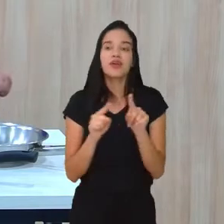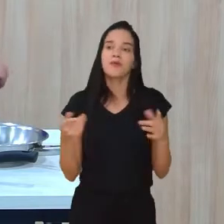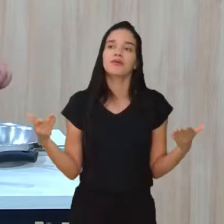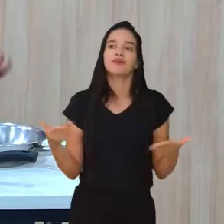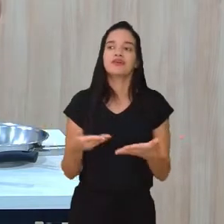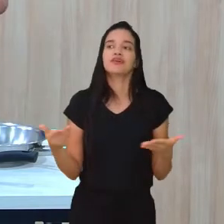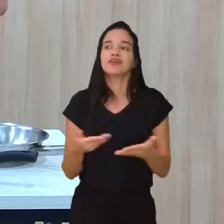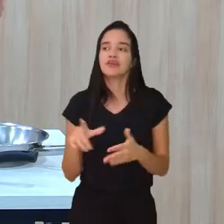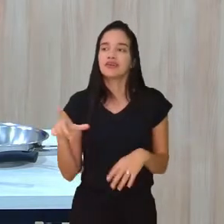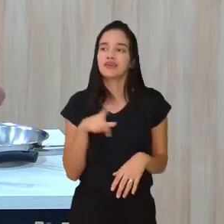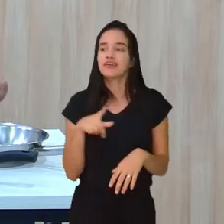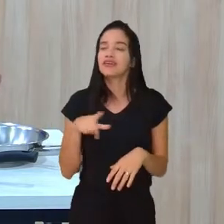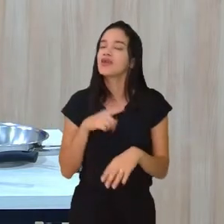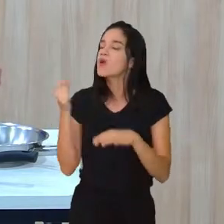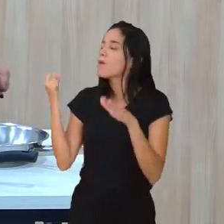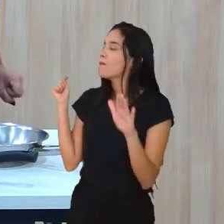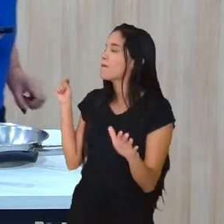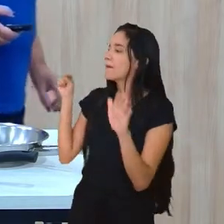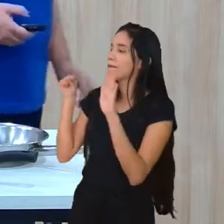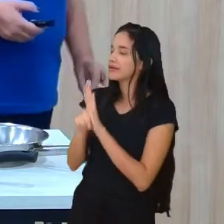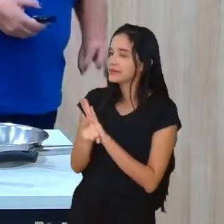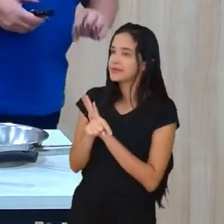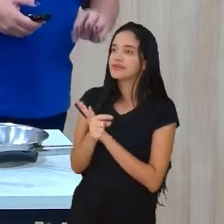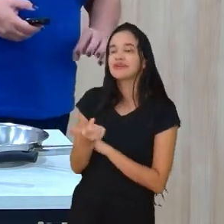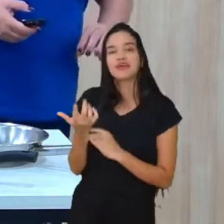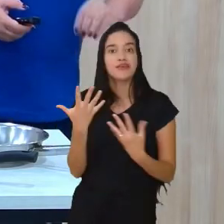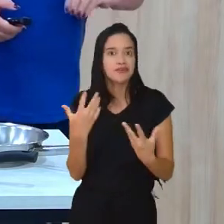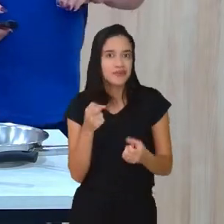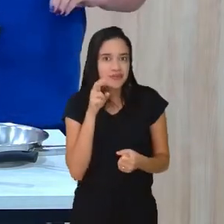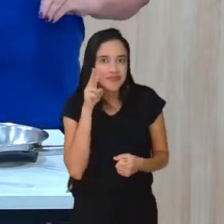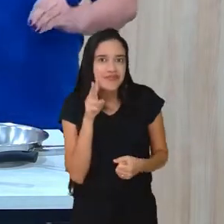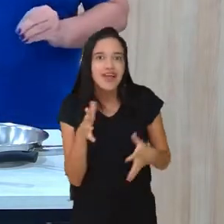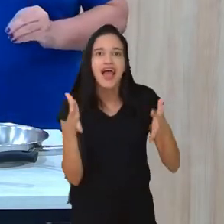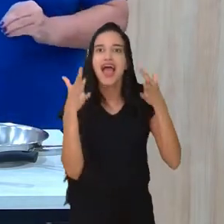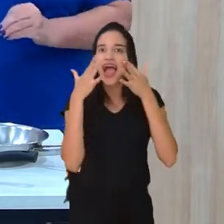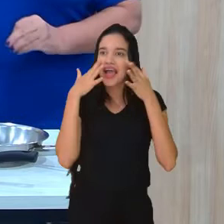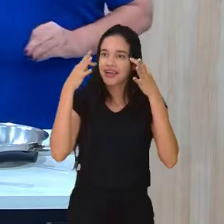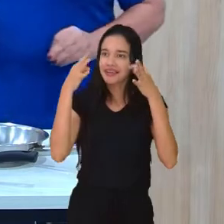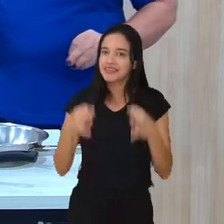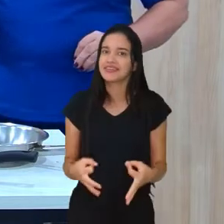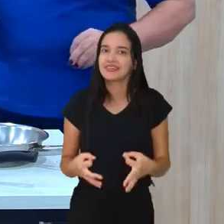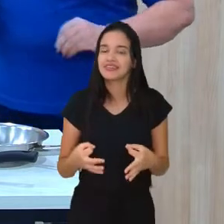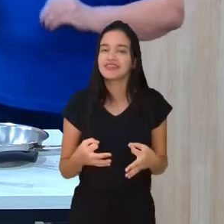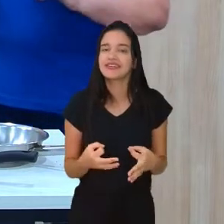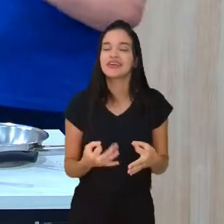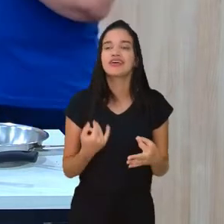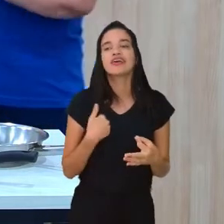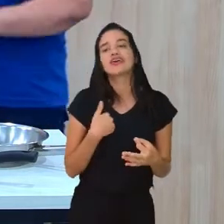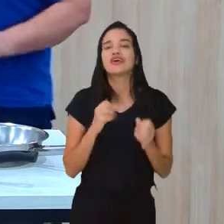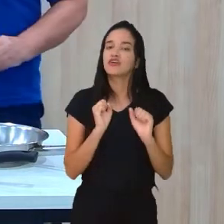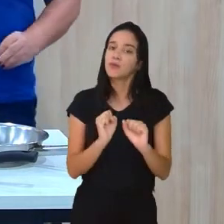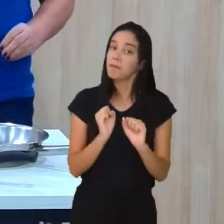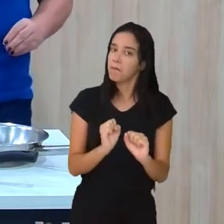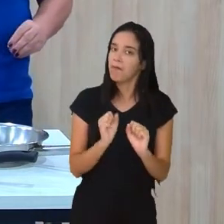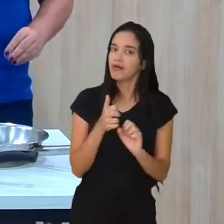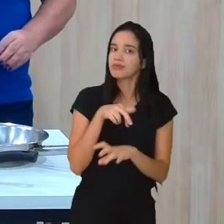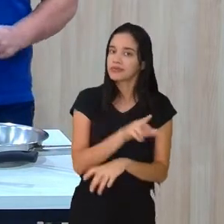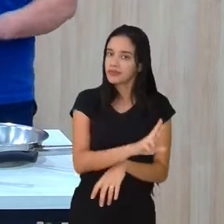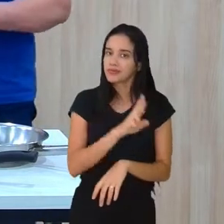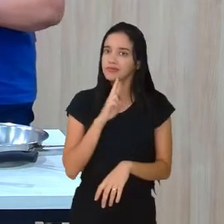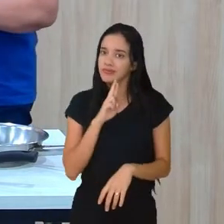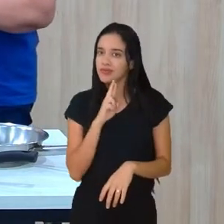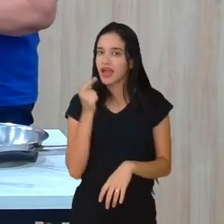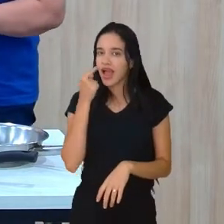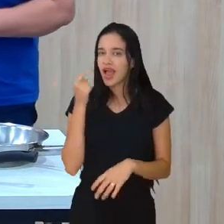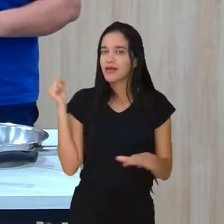professora Adriana, eu tenho aí uma perguntinha e vamos ver quem prestou atenção que vai poder me responder